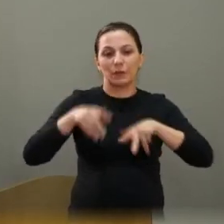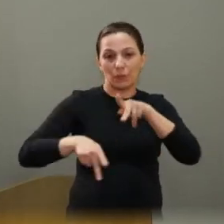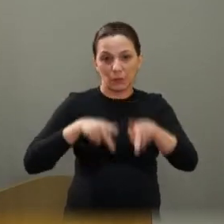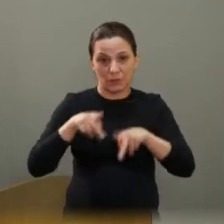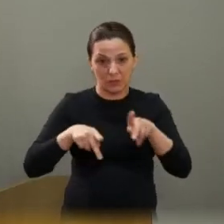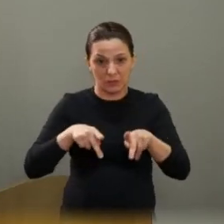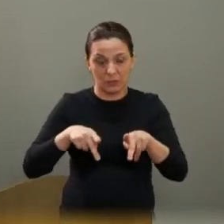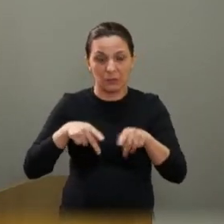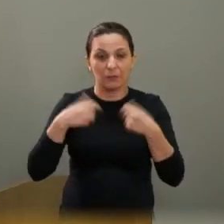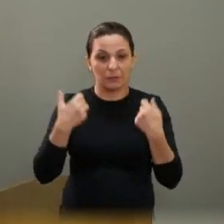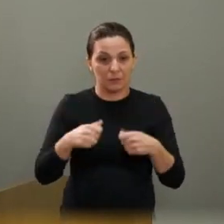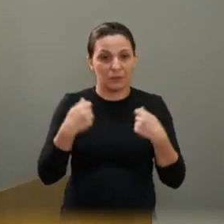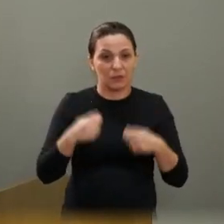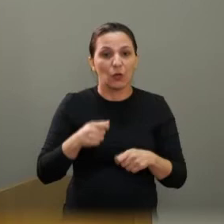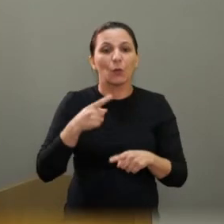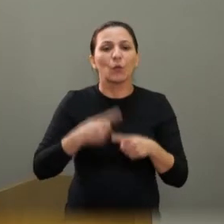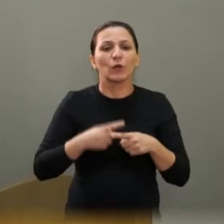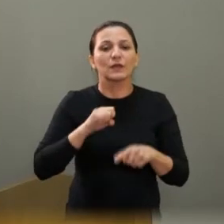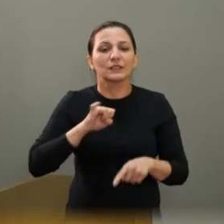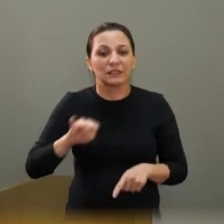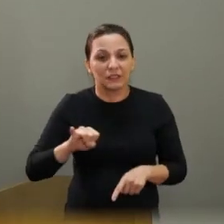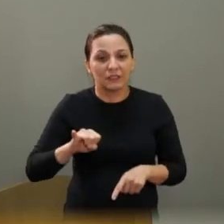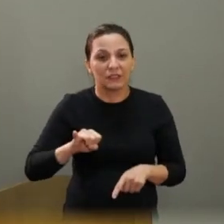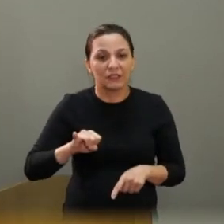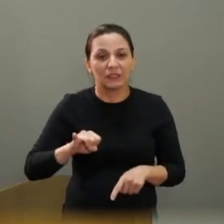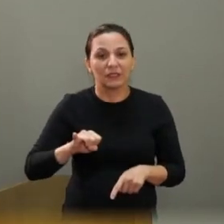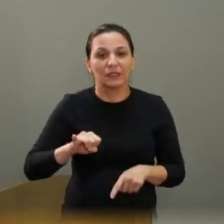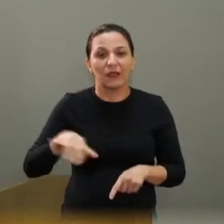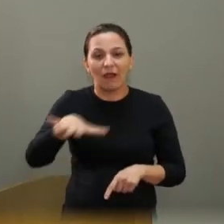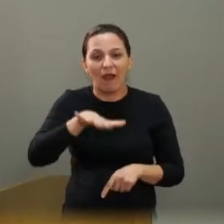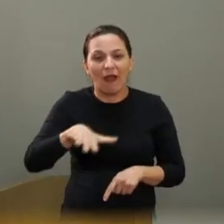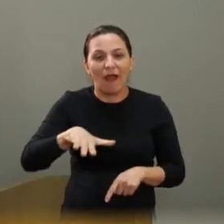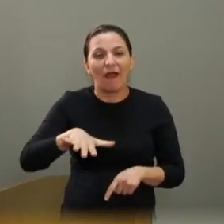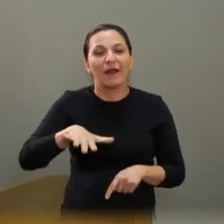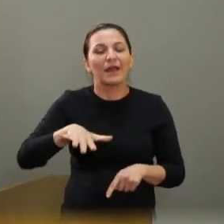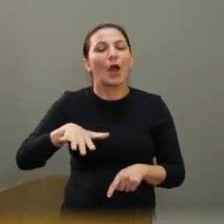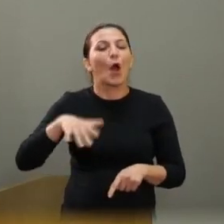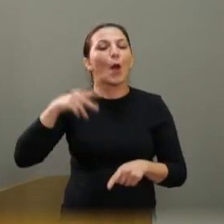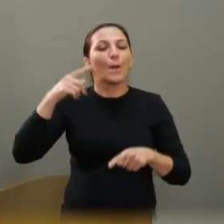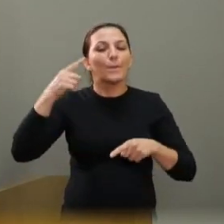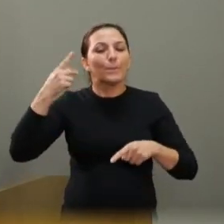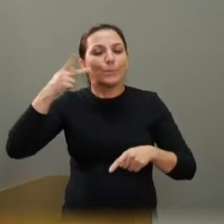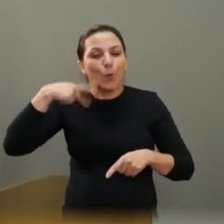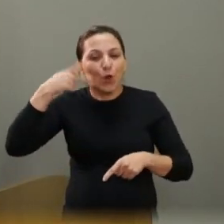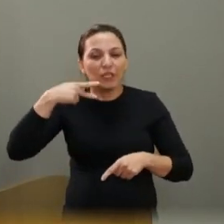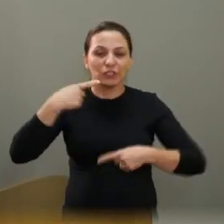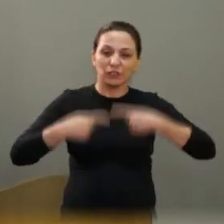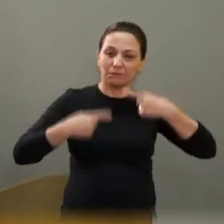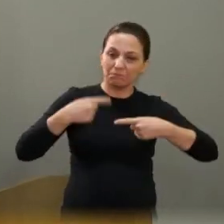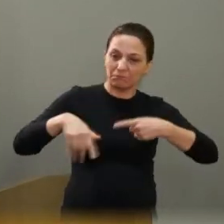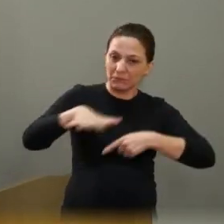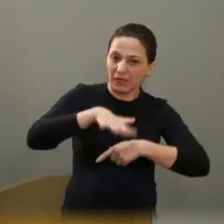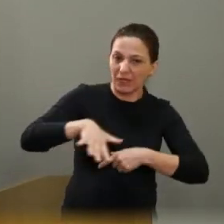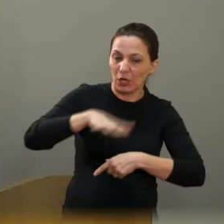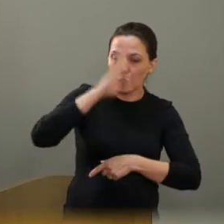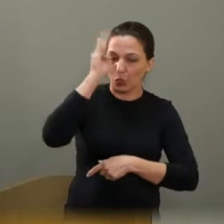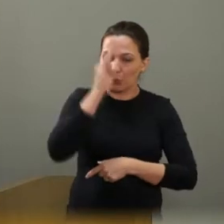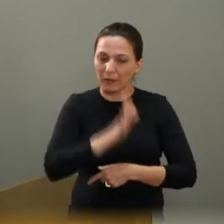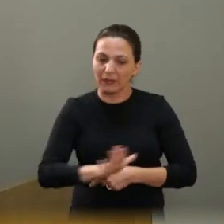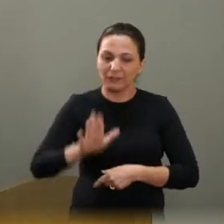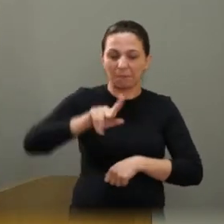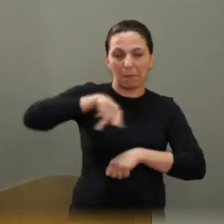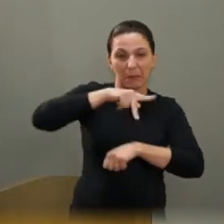da população porque se depender da classe política desse país não vai resolver e